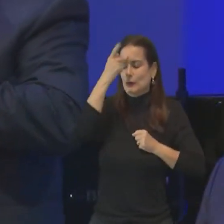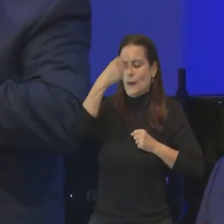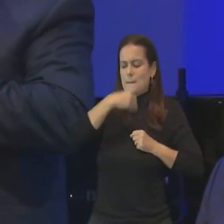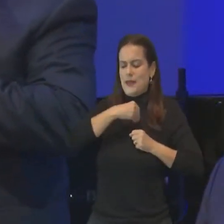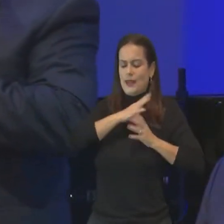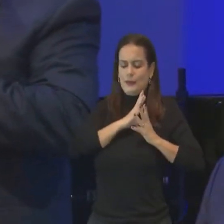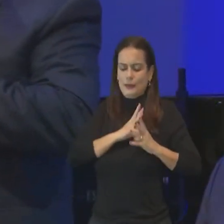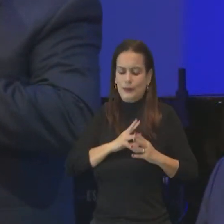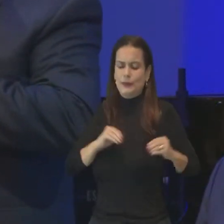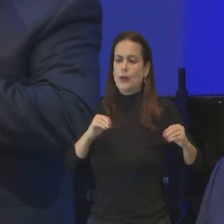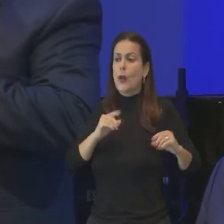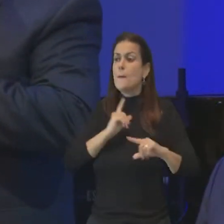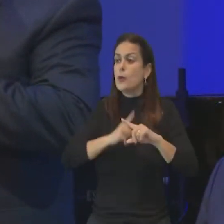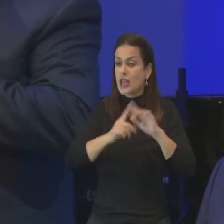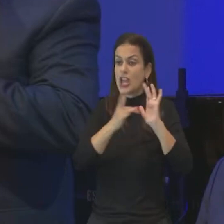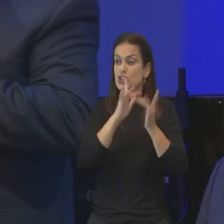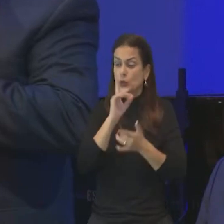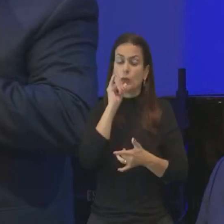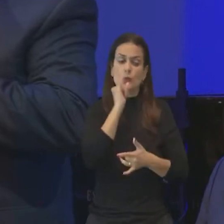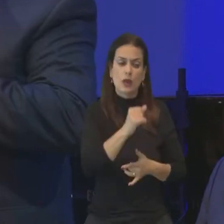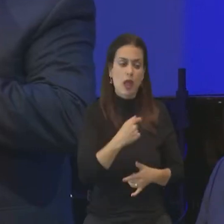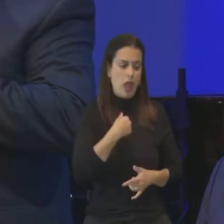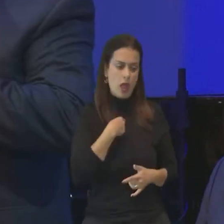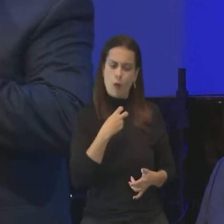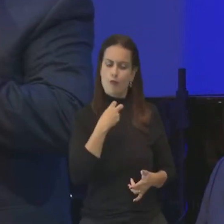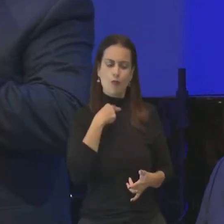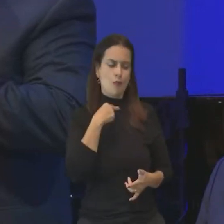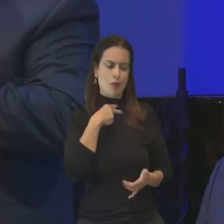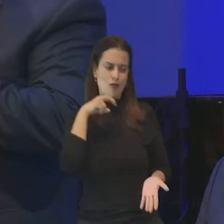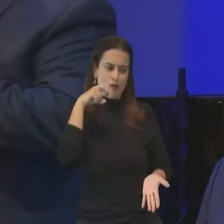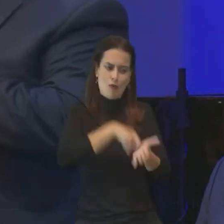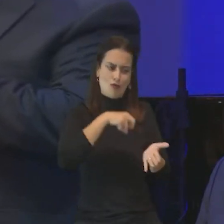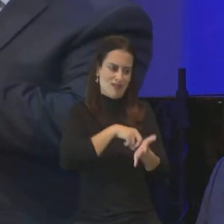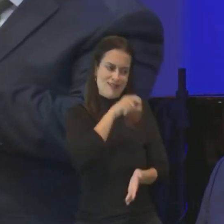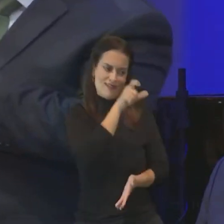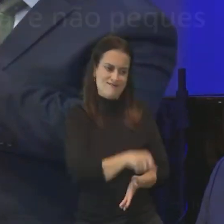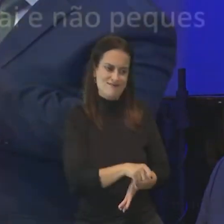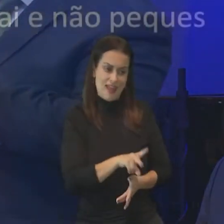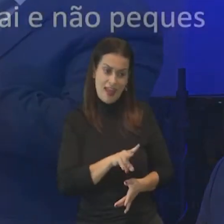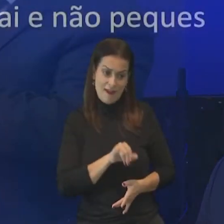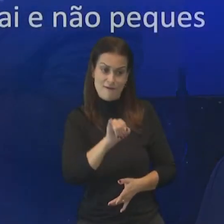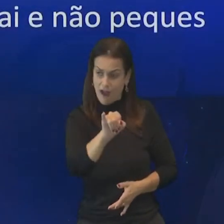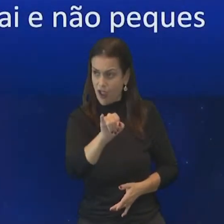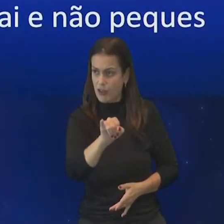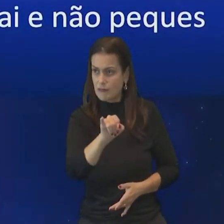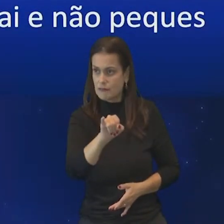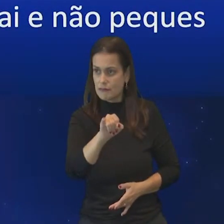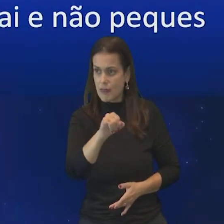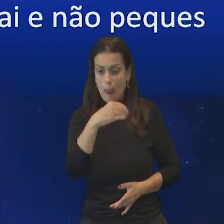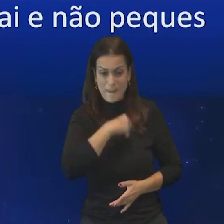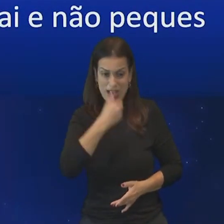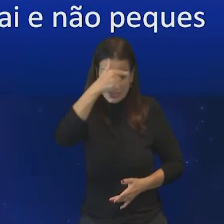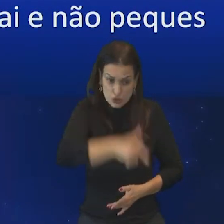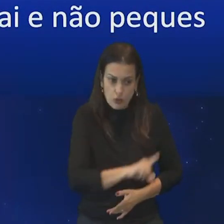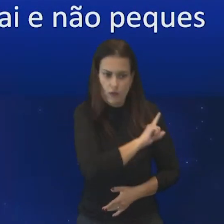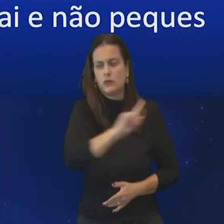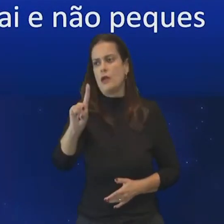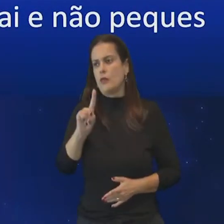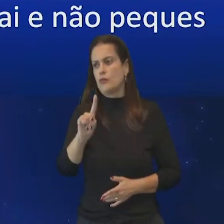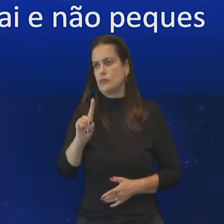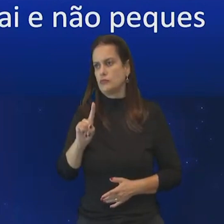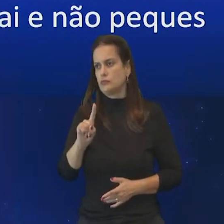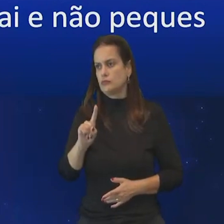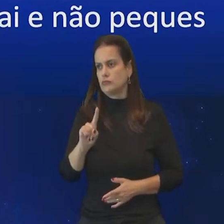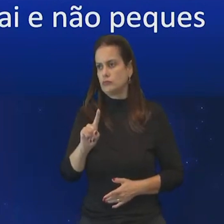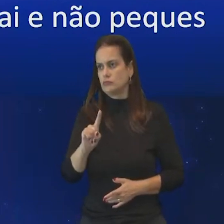pecados, porque Jesus falou: nem eu tampouco te condeno, vai e não peques mais. Nem eu que